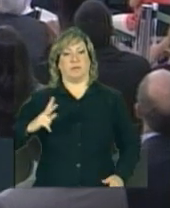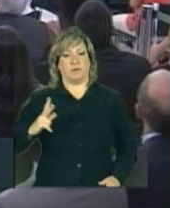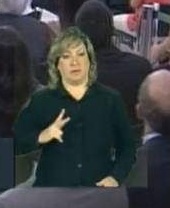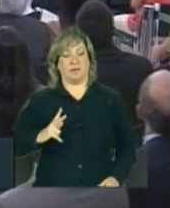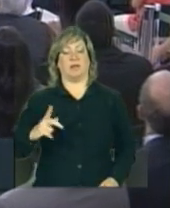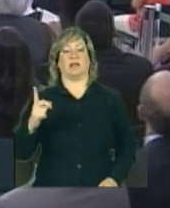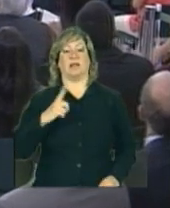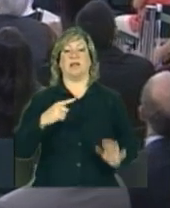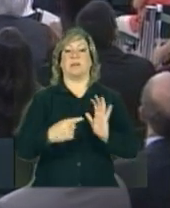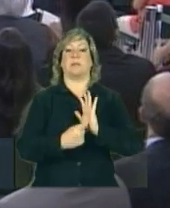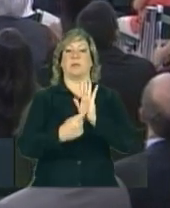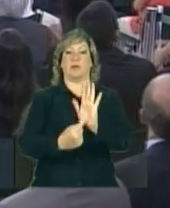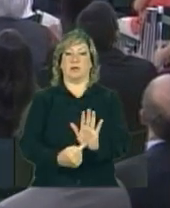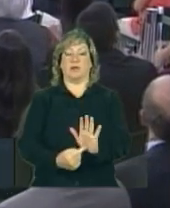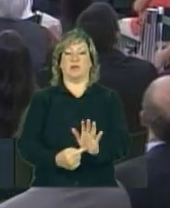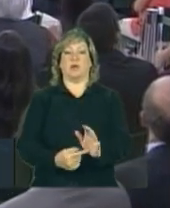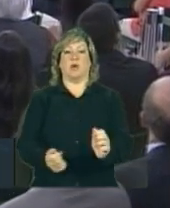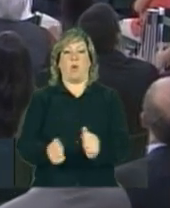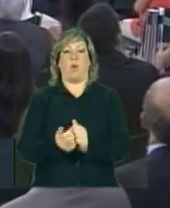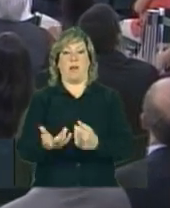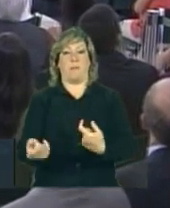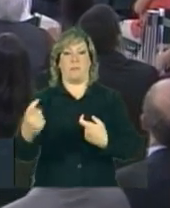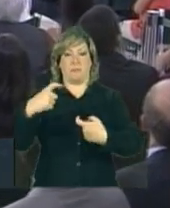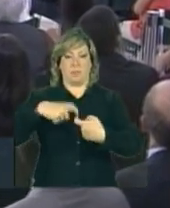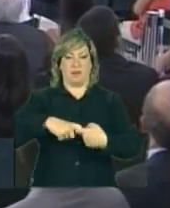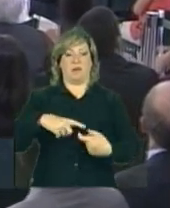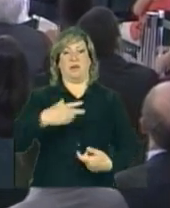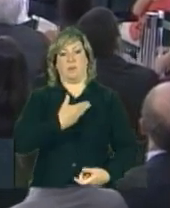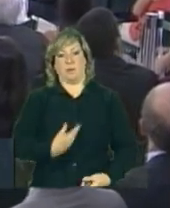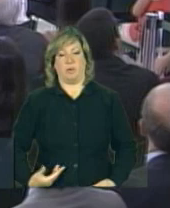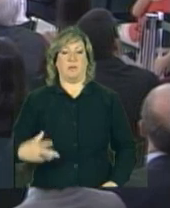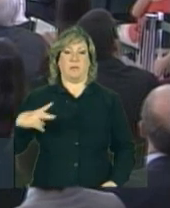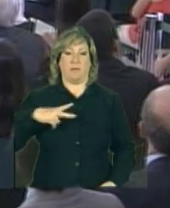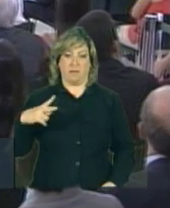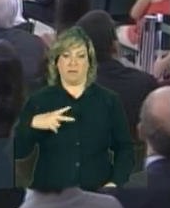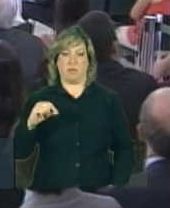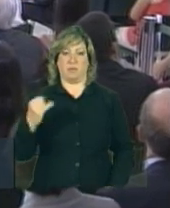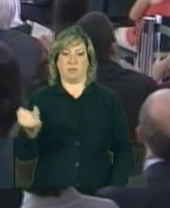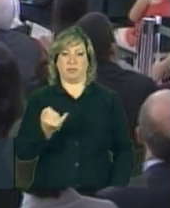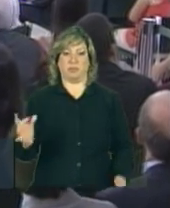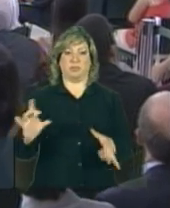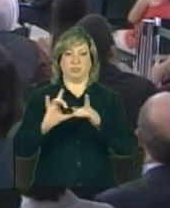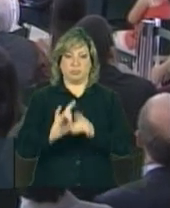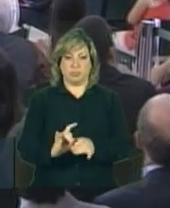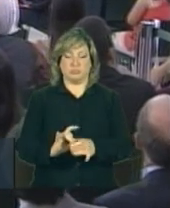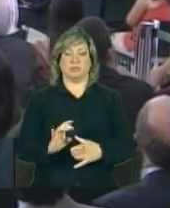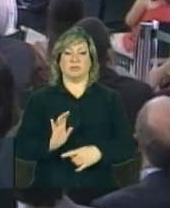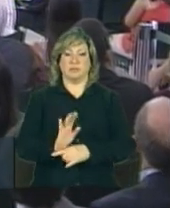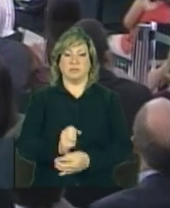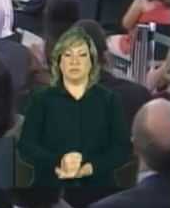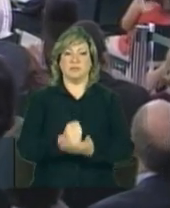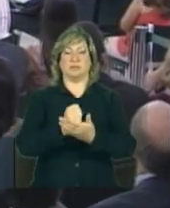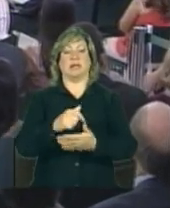tem demonstrado, através dessa parceria público-privada, a importância de salientar esse tema para